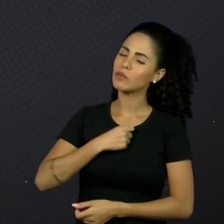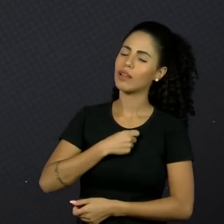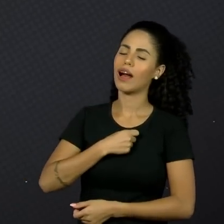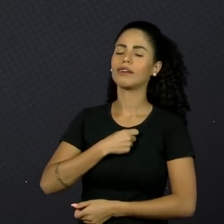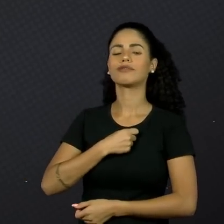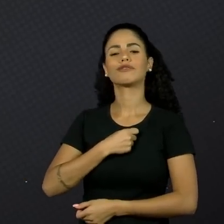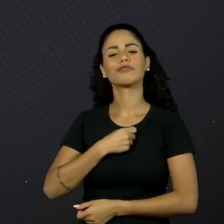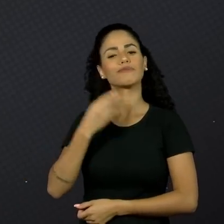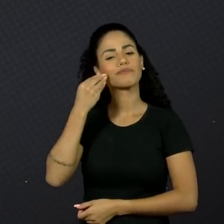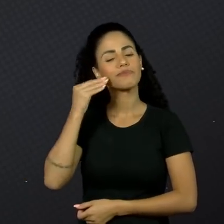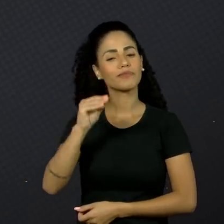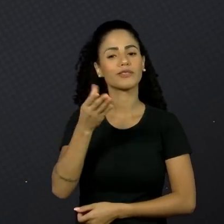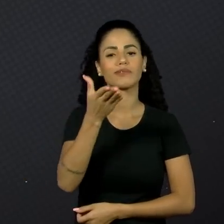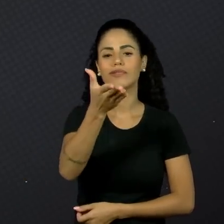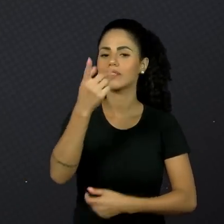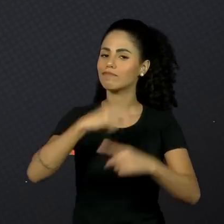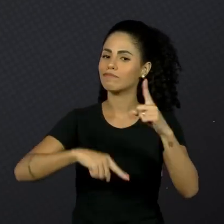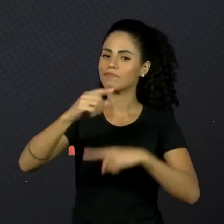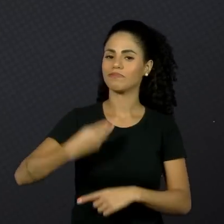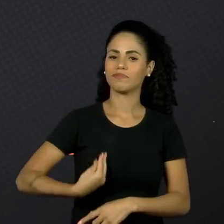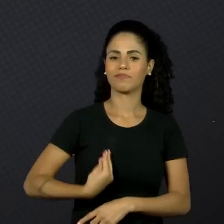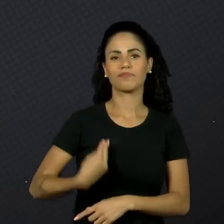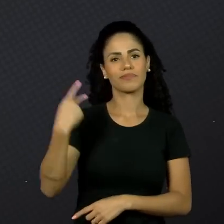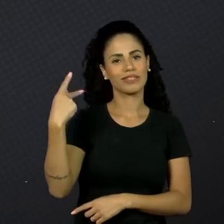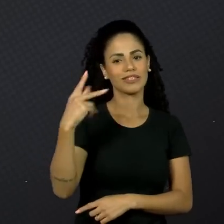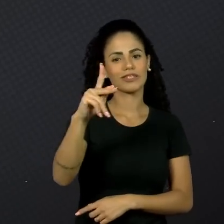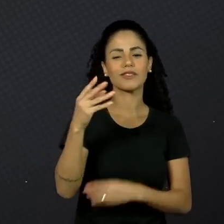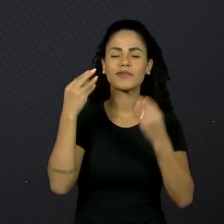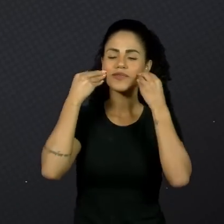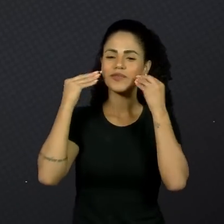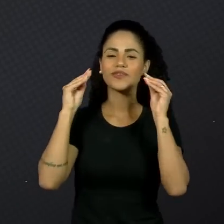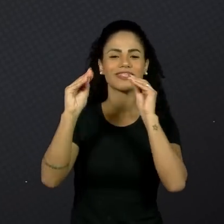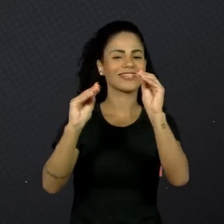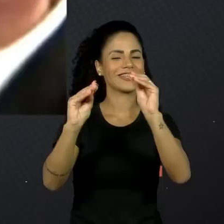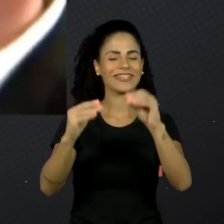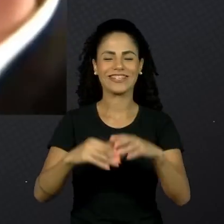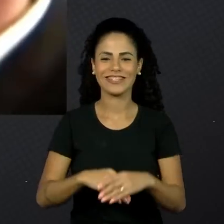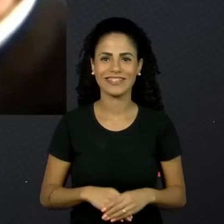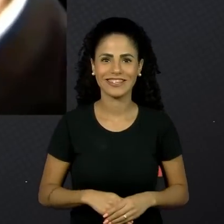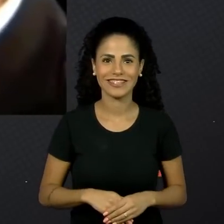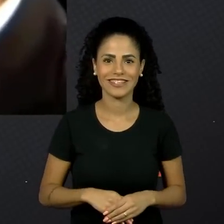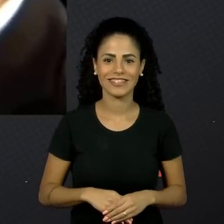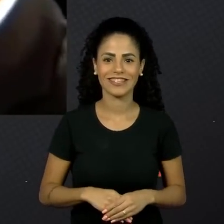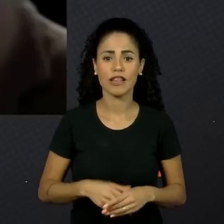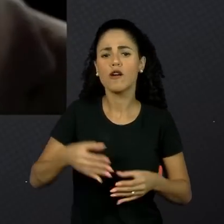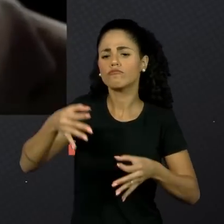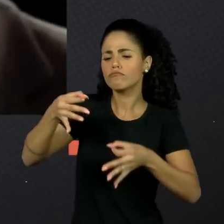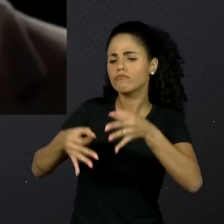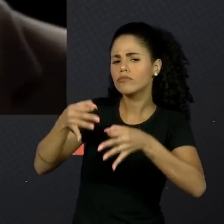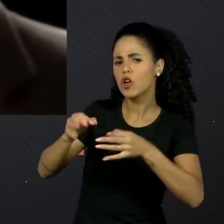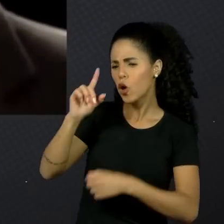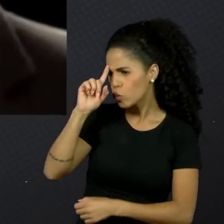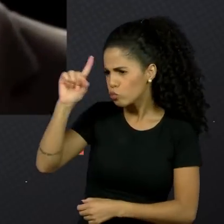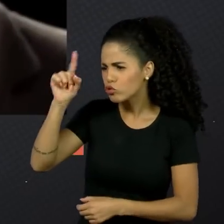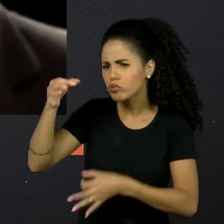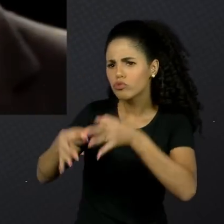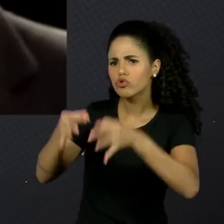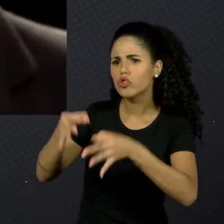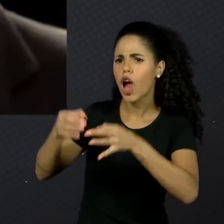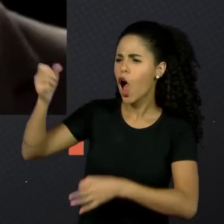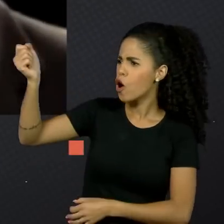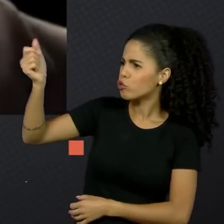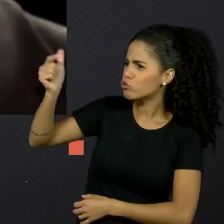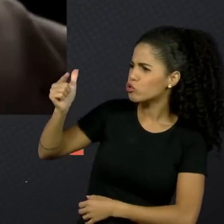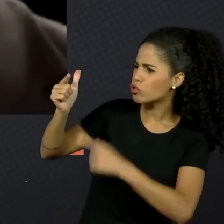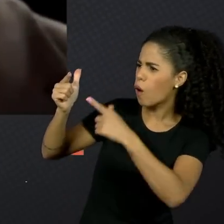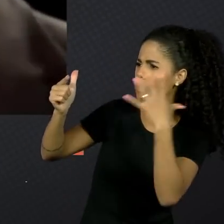grande e sucesso sempre, irmão. Beijo, beijo, beijo. No dia do julgamento, o sol brilhava lá